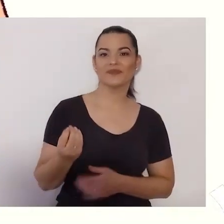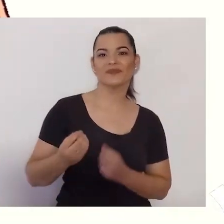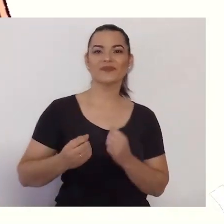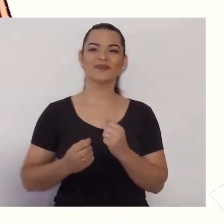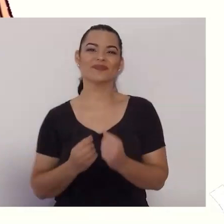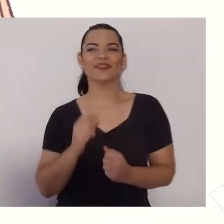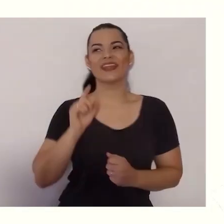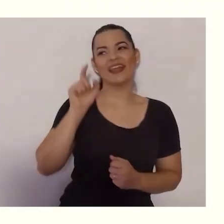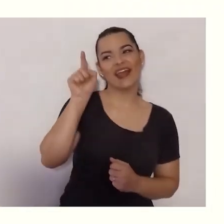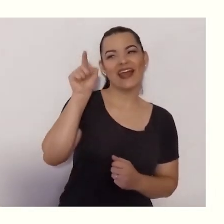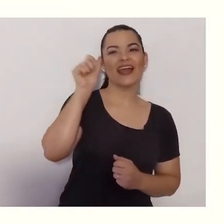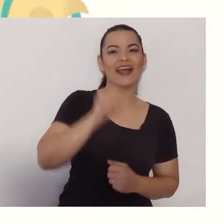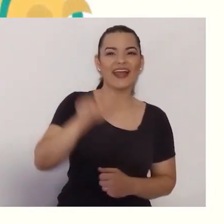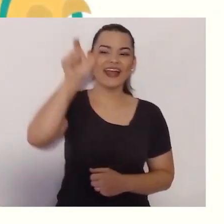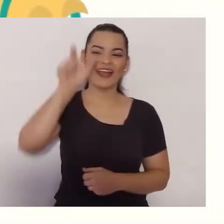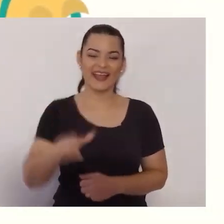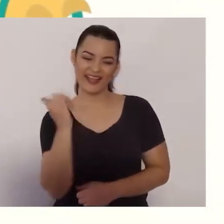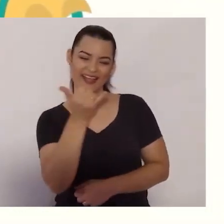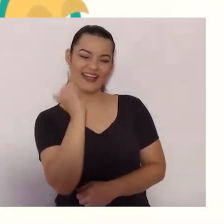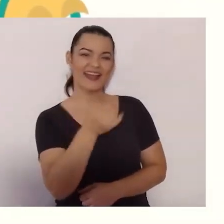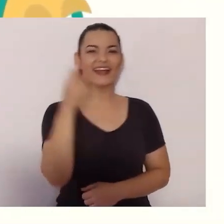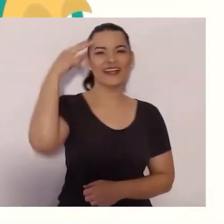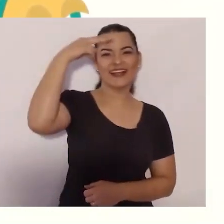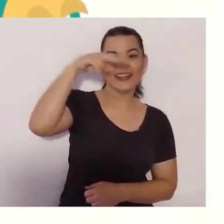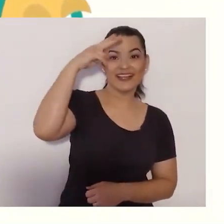nunca para de inventar.